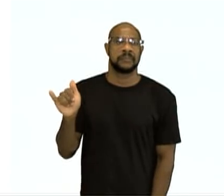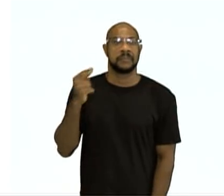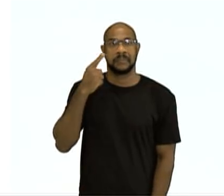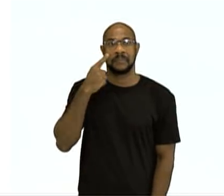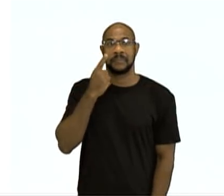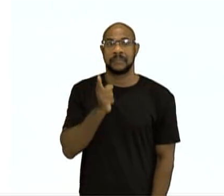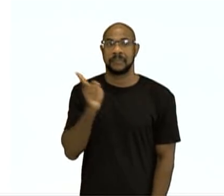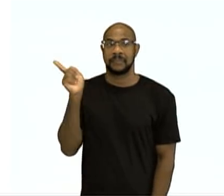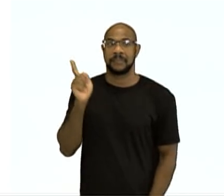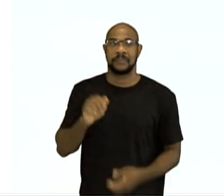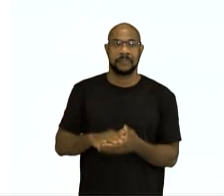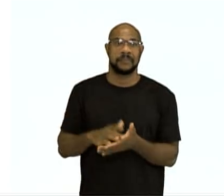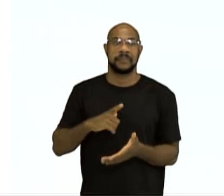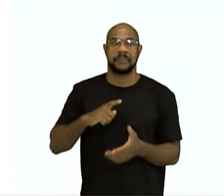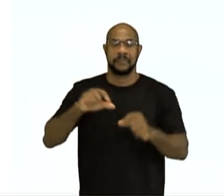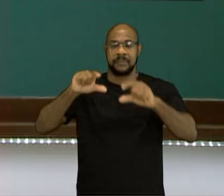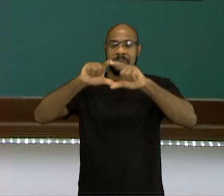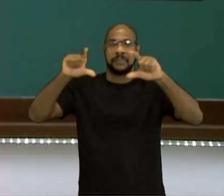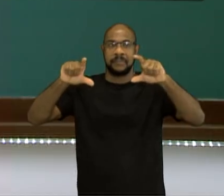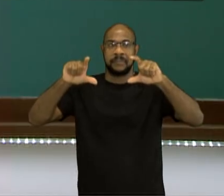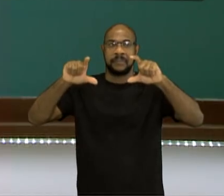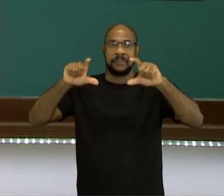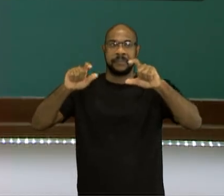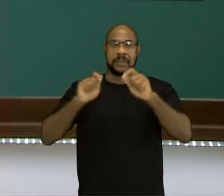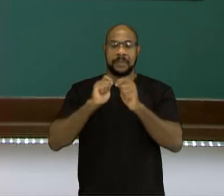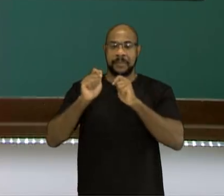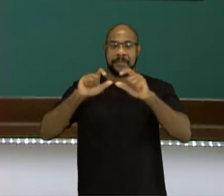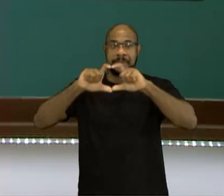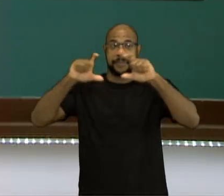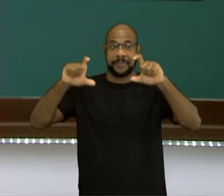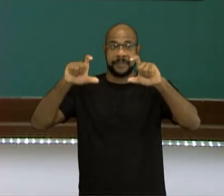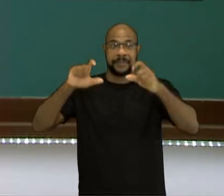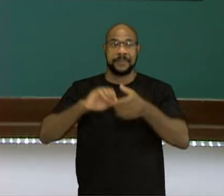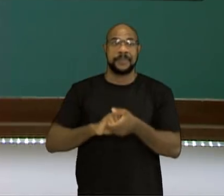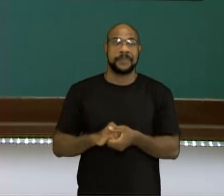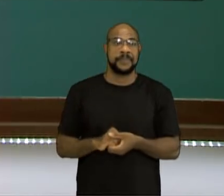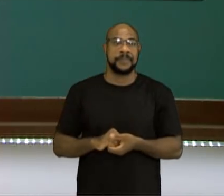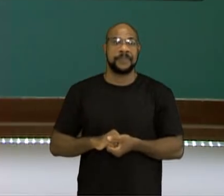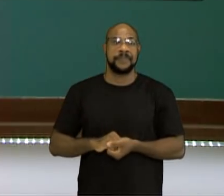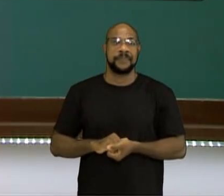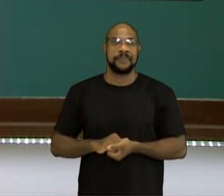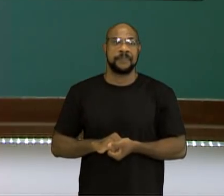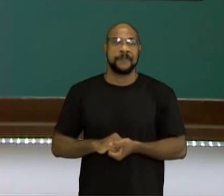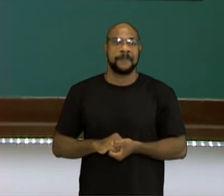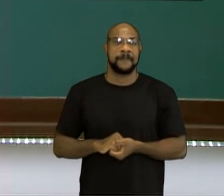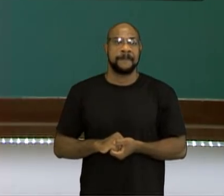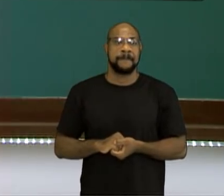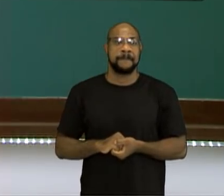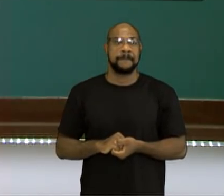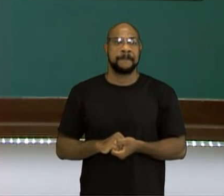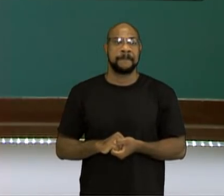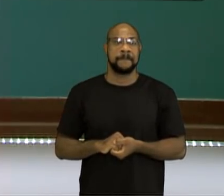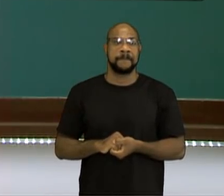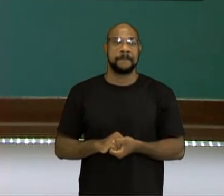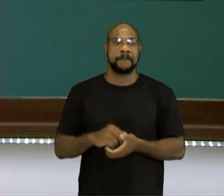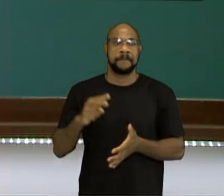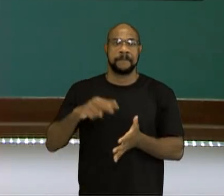tenho a manchete, né, um pedaço do texto. Observant players get creative,